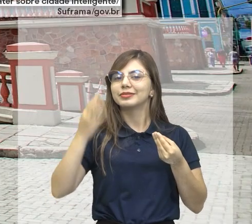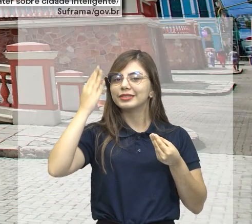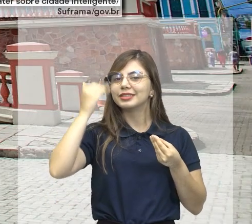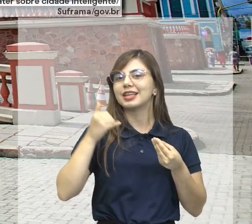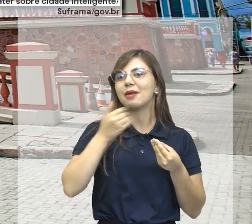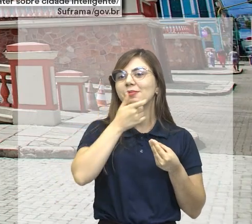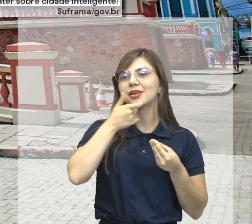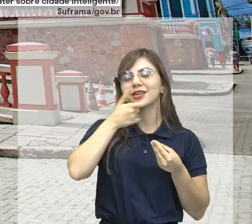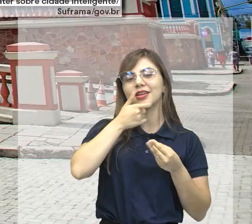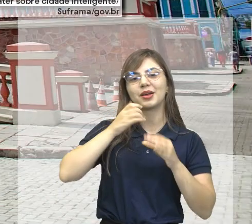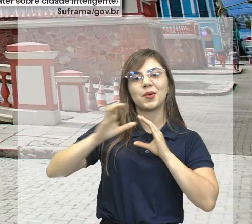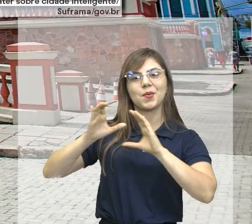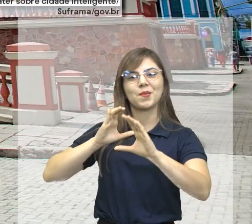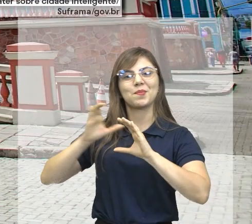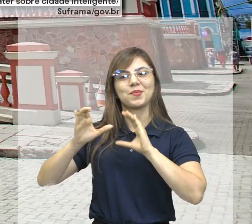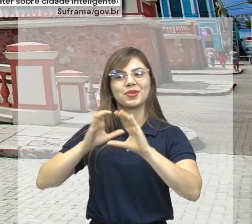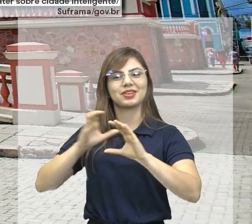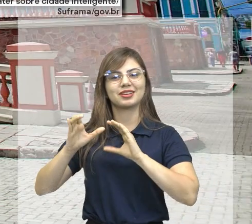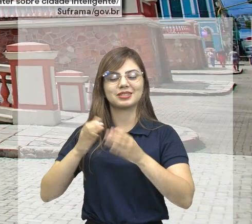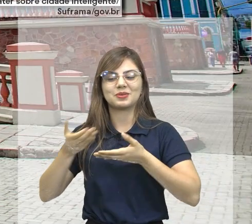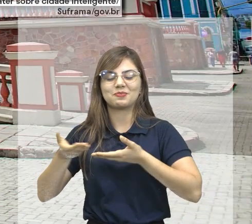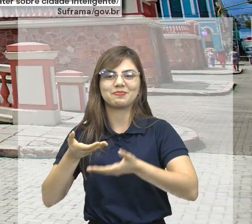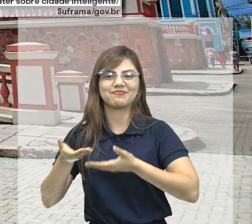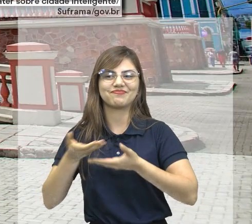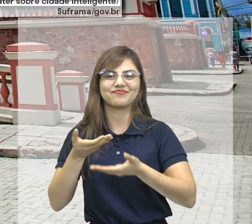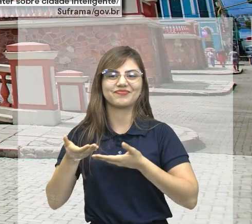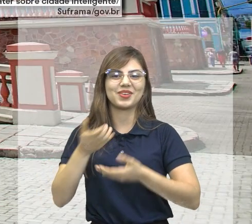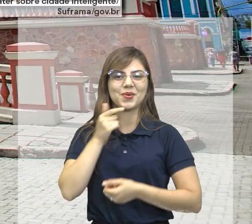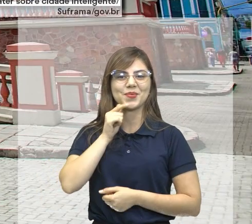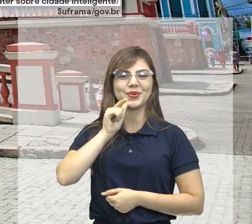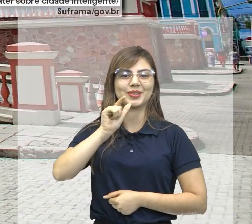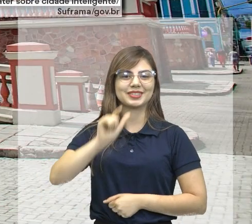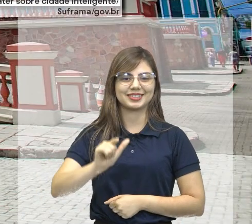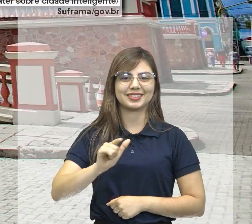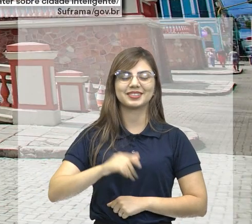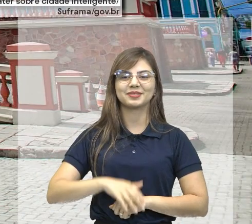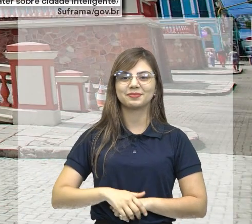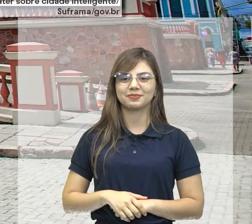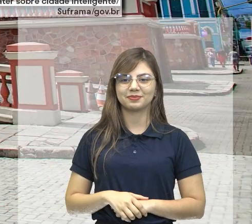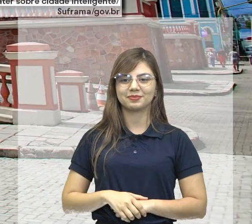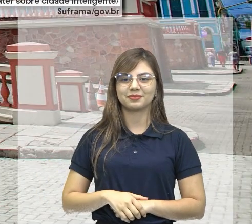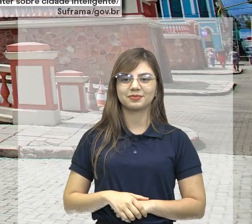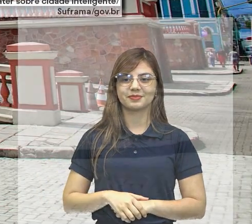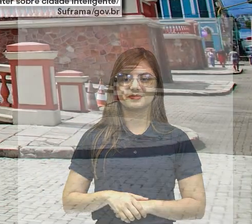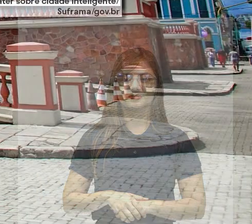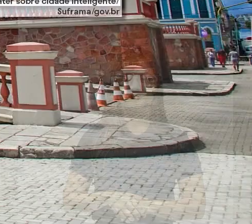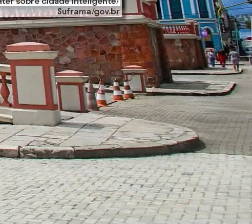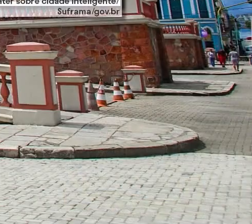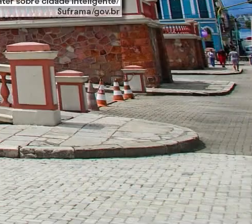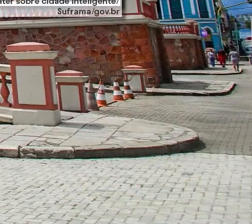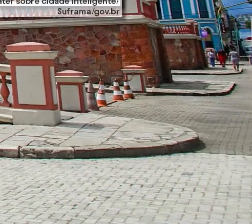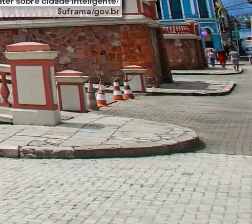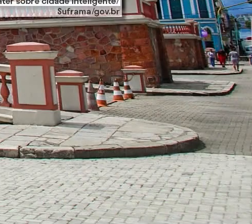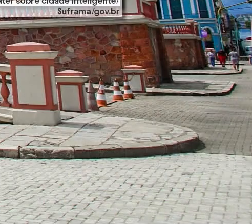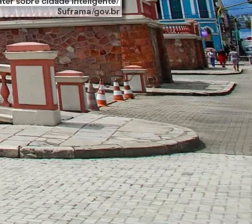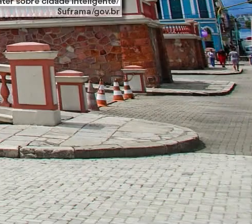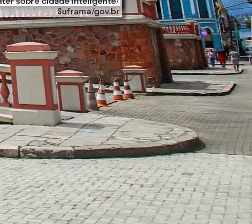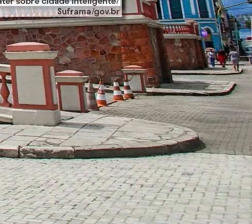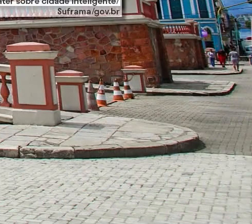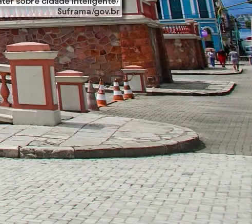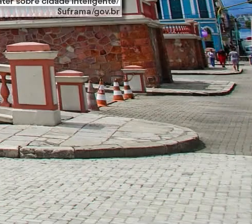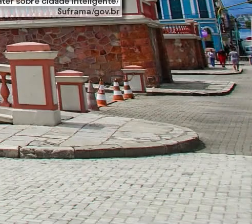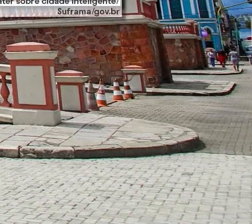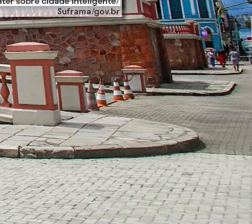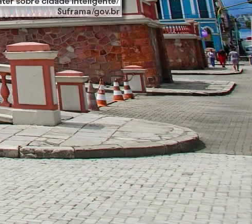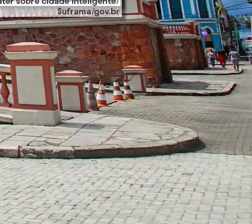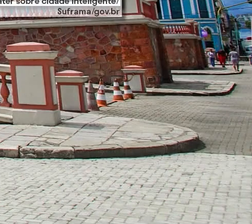meio para fazer essa mediação, esta ponte. Então, todos esses aspectos aí que vocês viram também